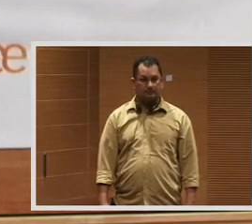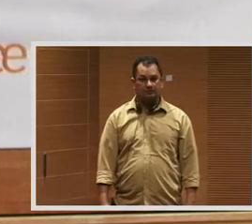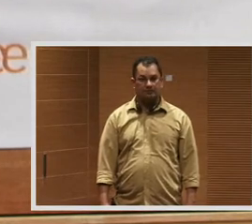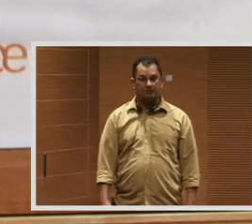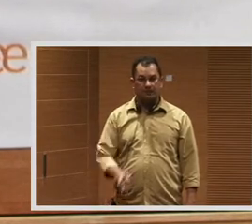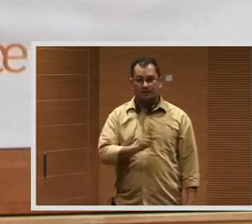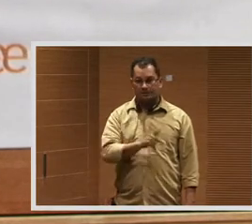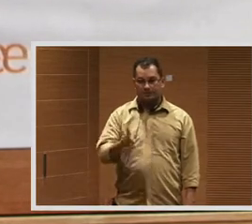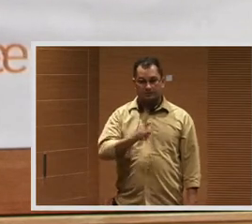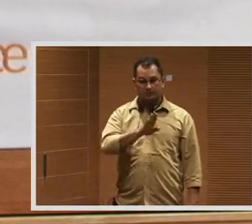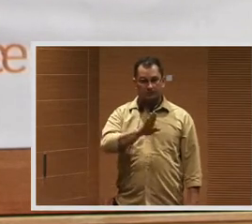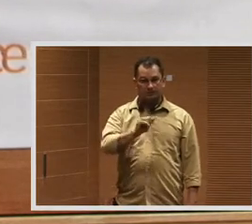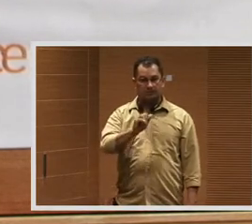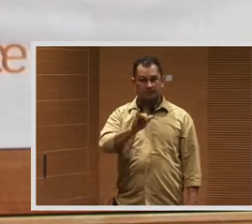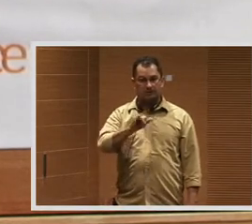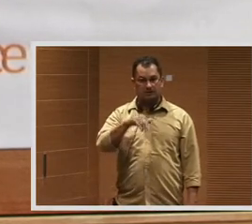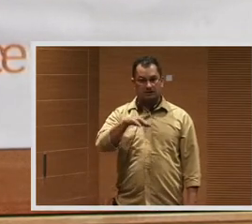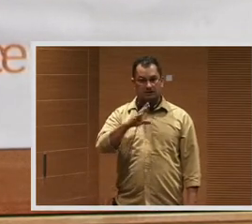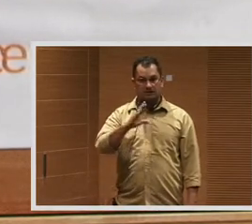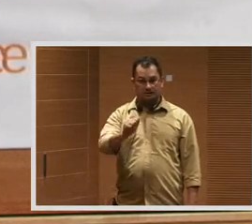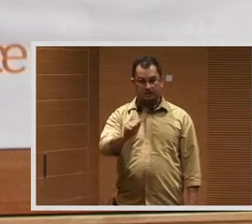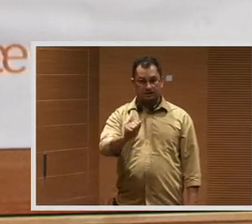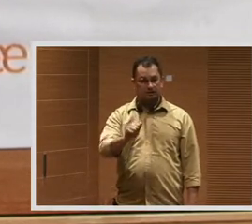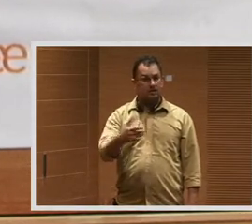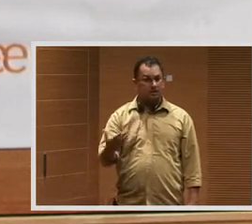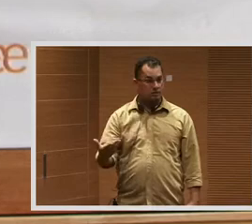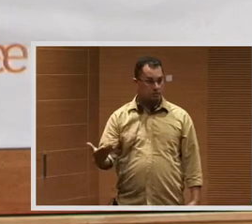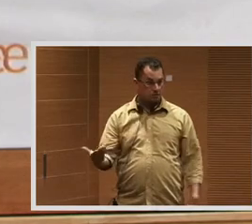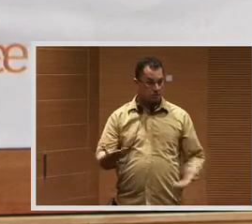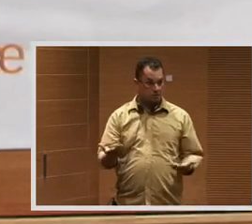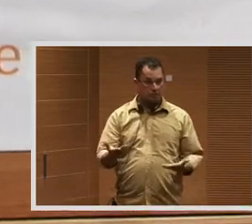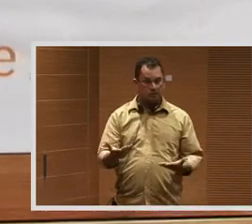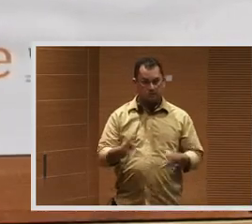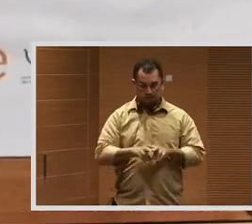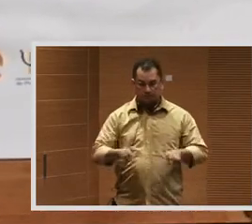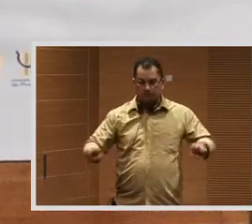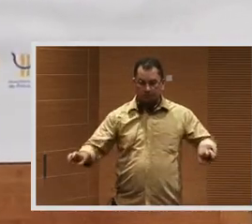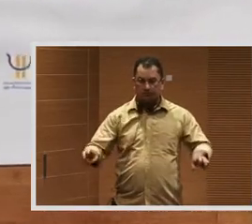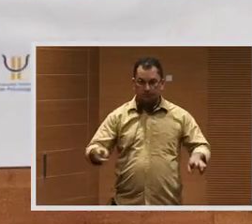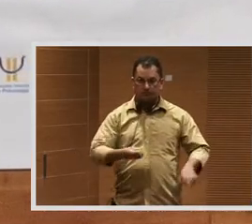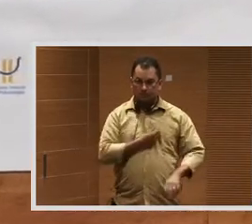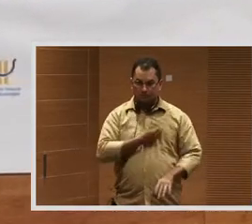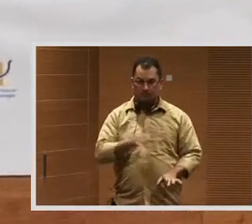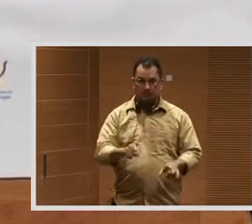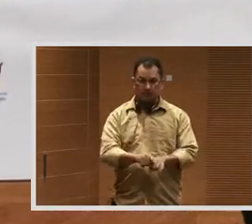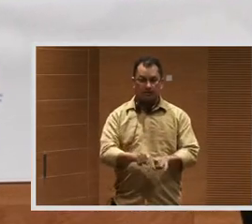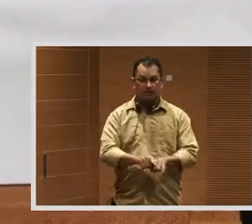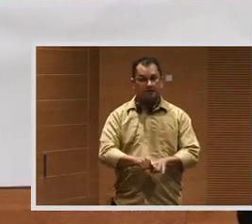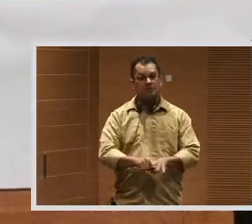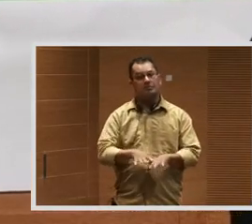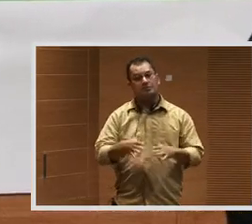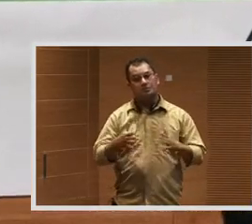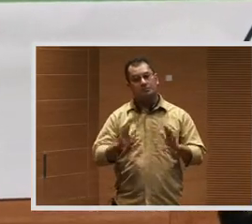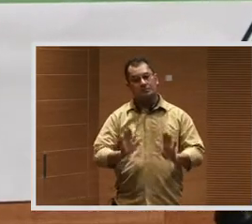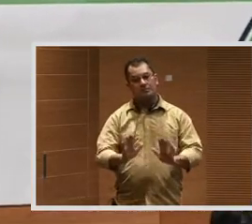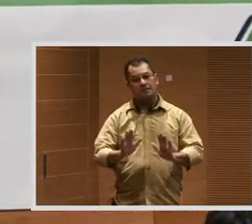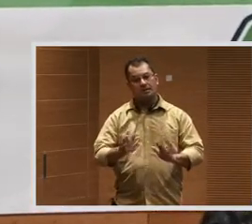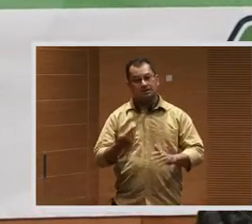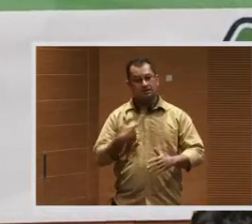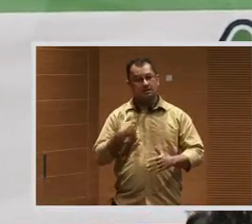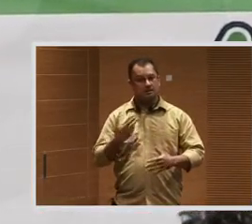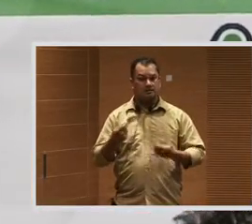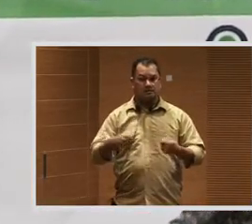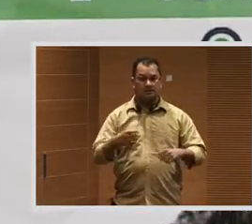Professora Bianca Angelucci, que deveria estar conosco aqui na mesa. Infelizmente, ela teve que retornar a